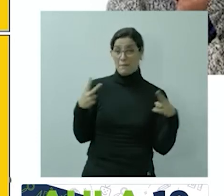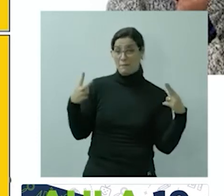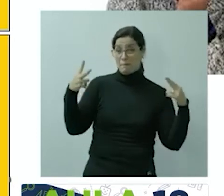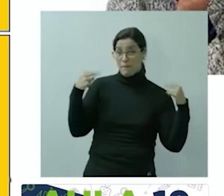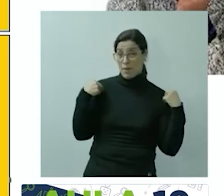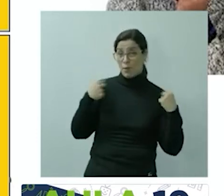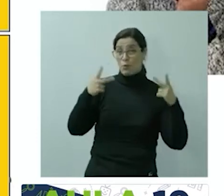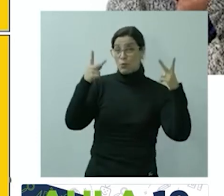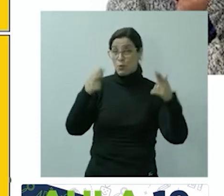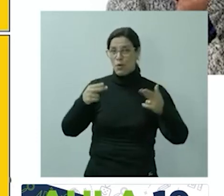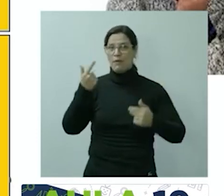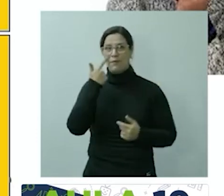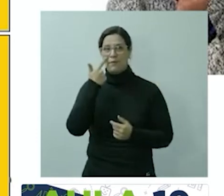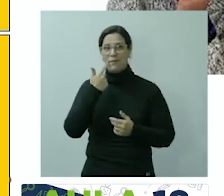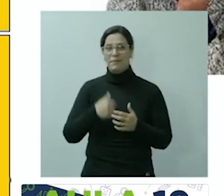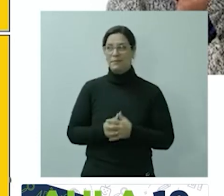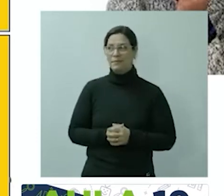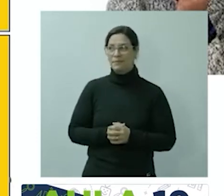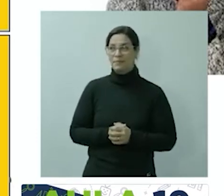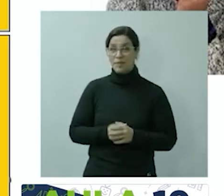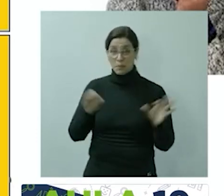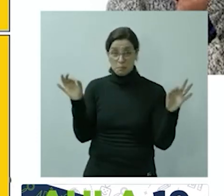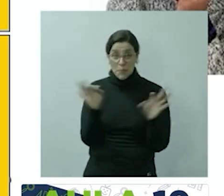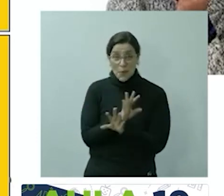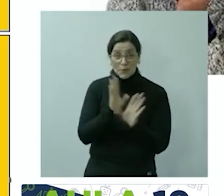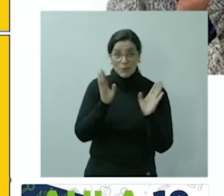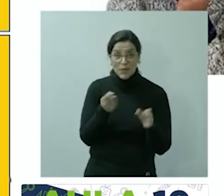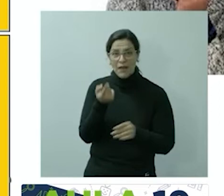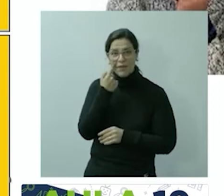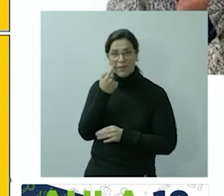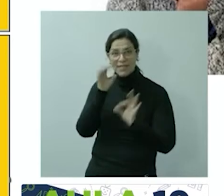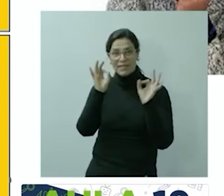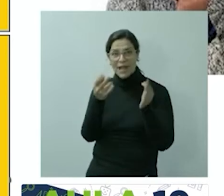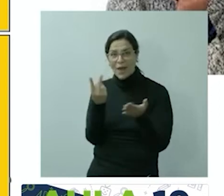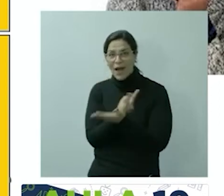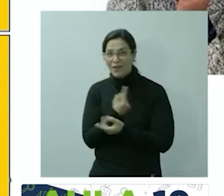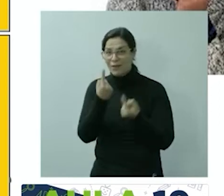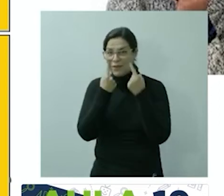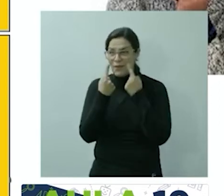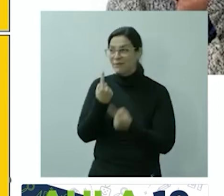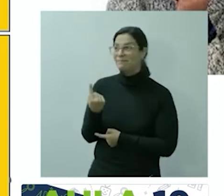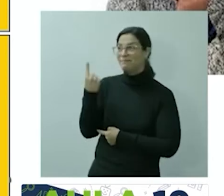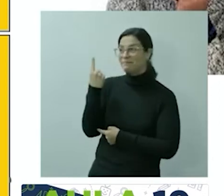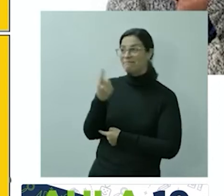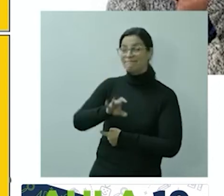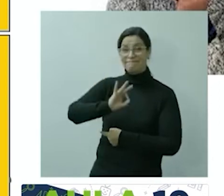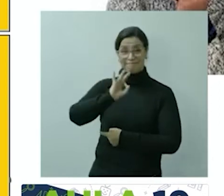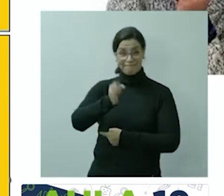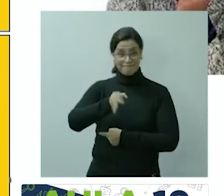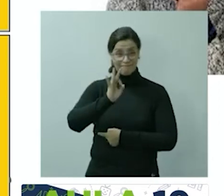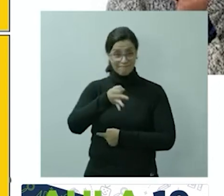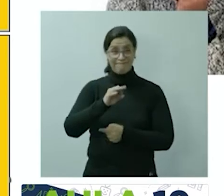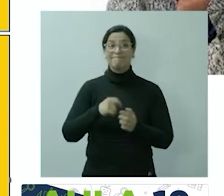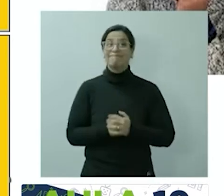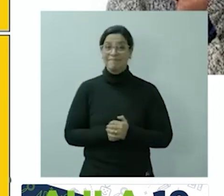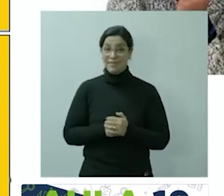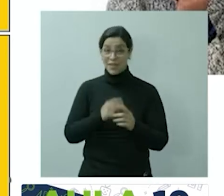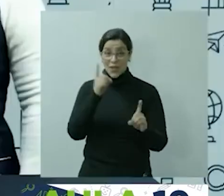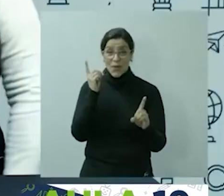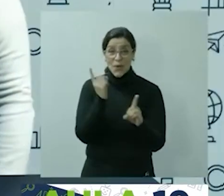outra imagem do piloto. Apontaram? Vamos ver se vocês acertaram. Muito